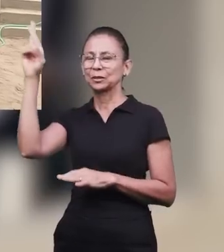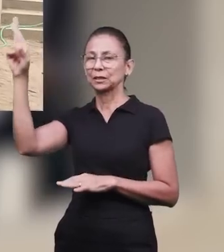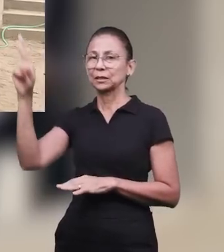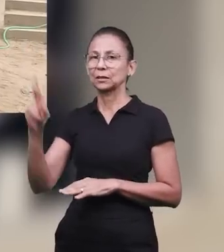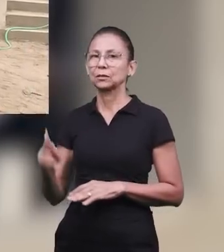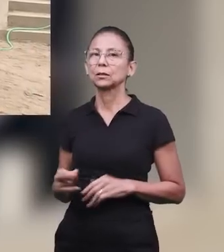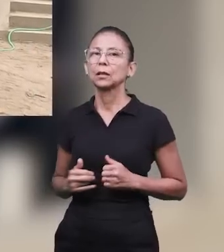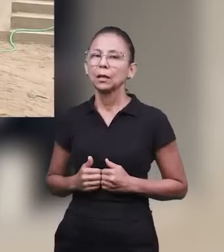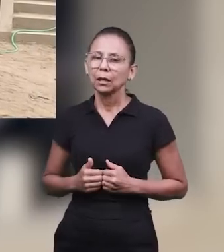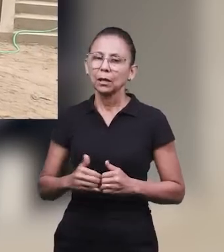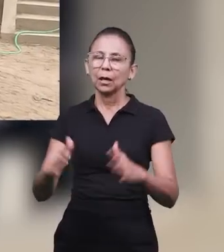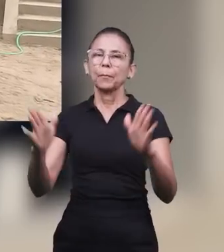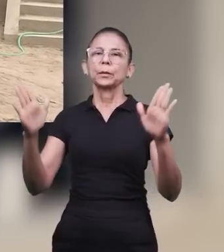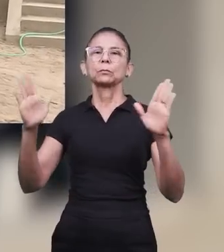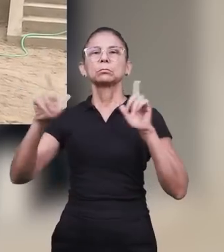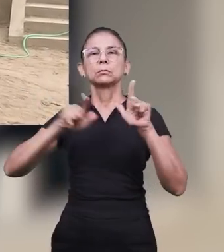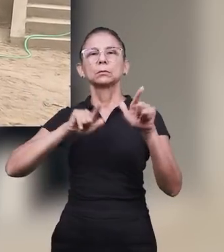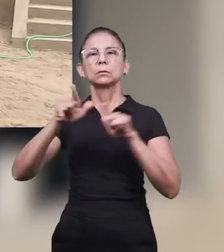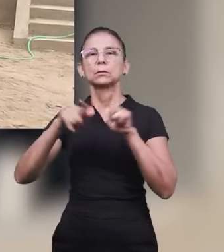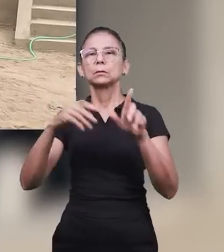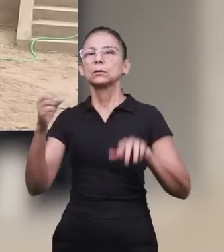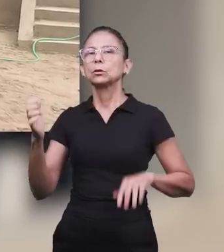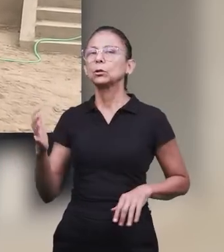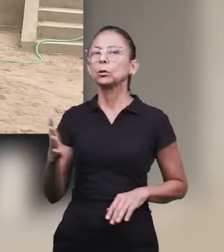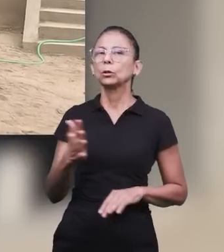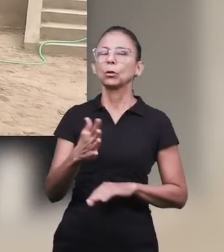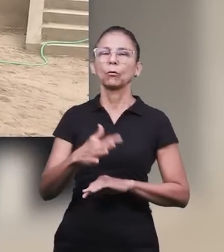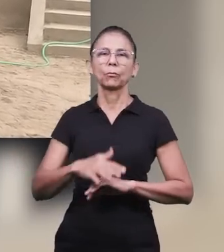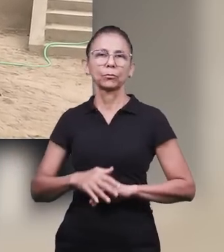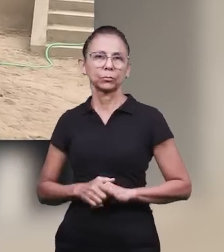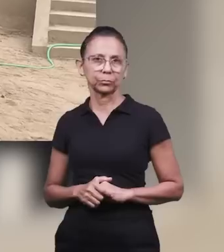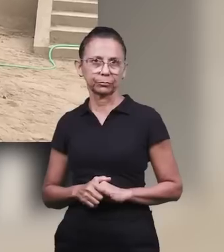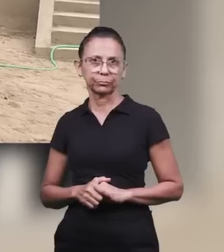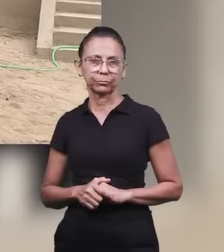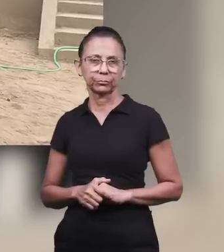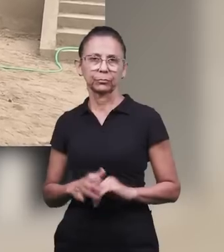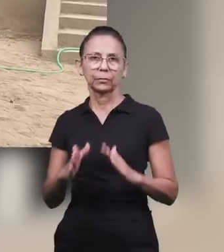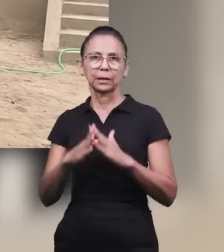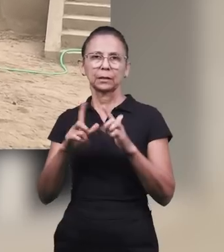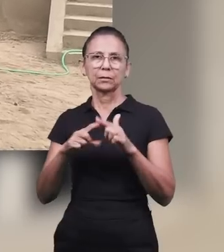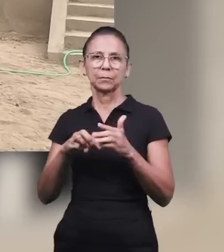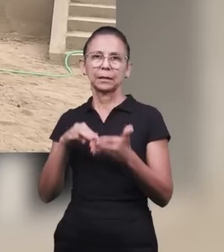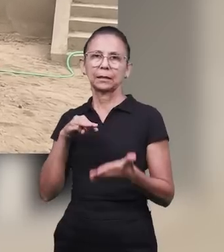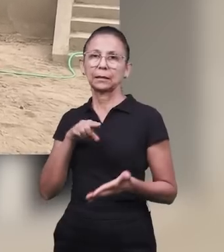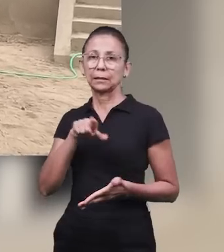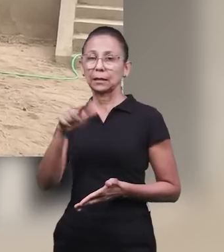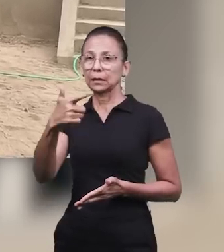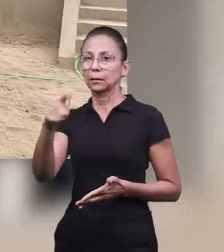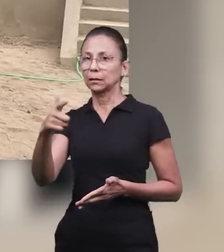foi iniciado aqui em Alagoas, desta vez na cidade de Olho d'Água do Casado, onde ainda não